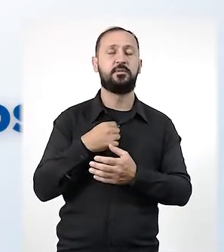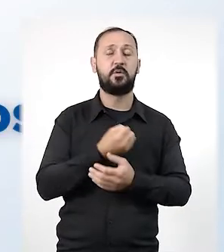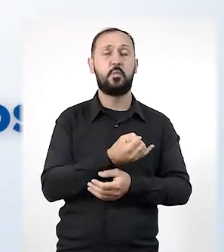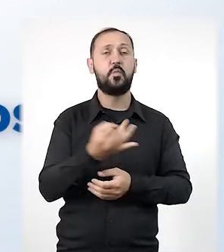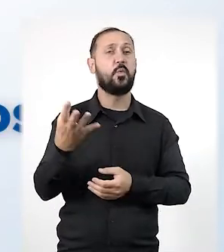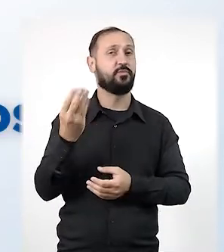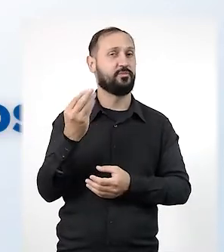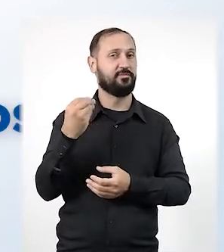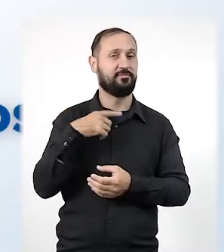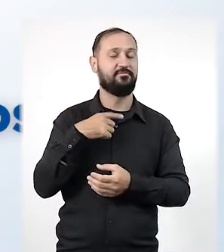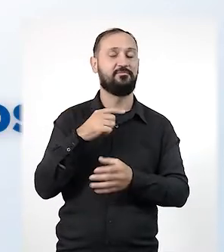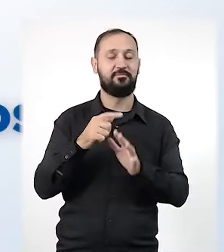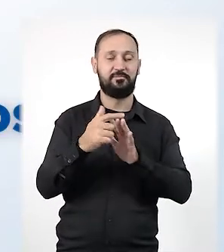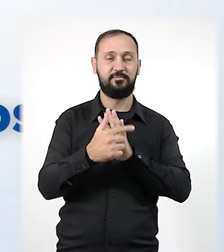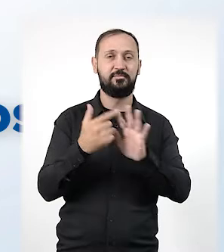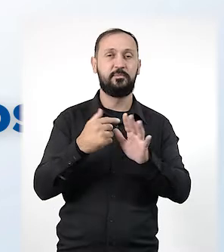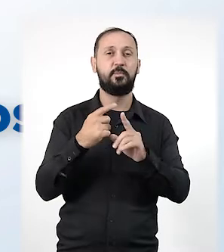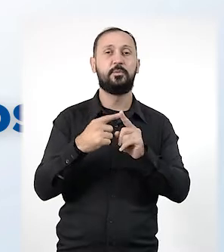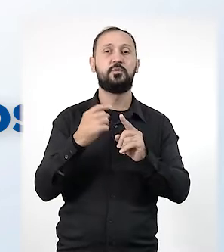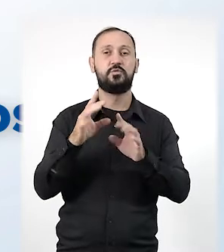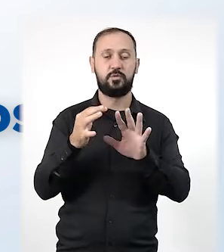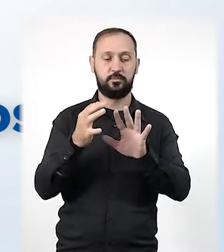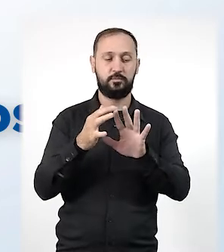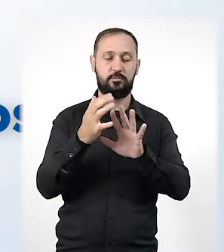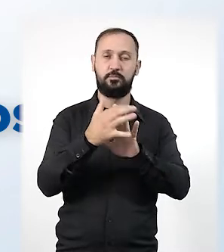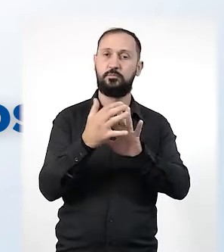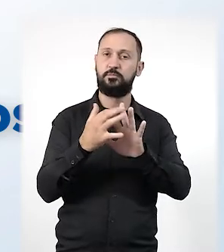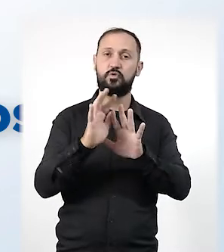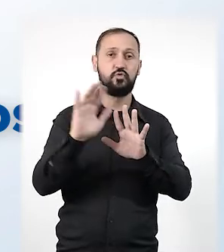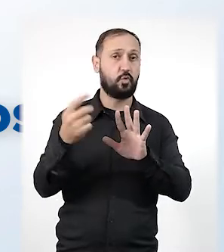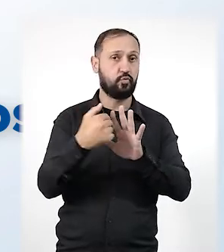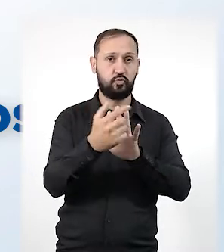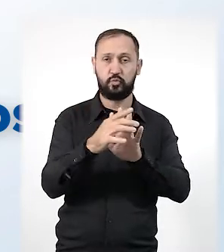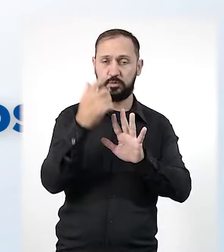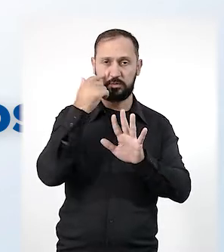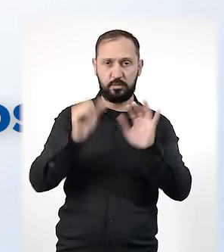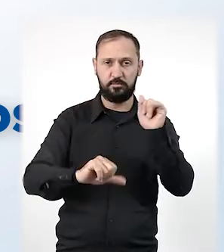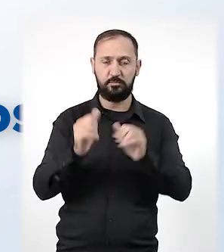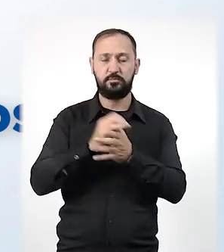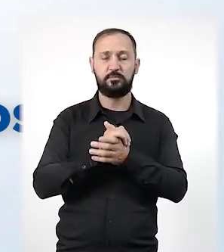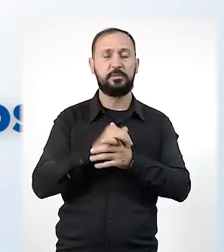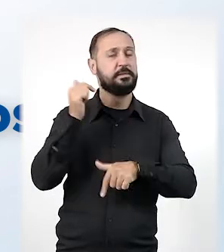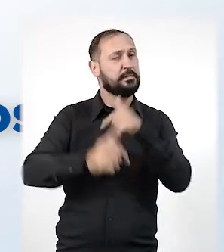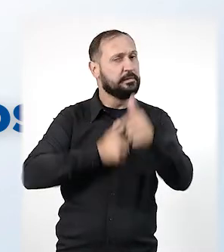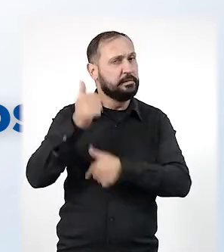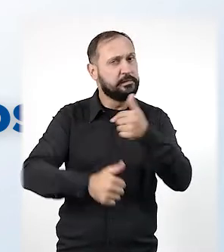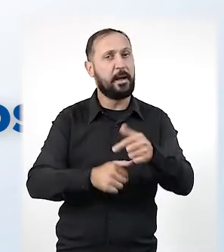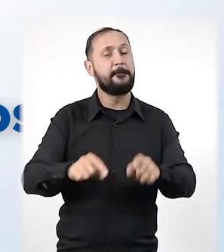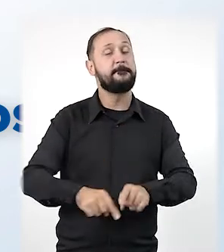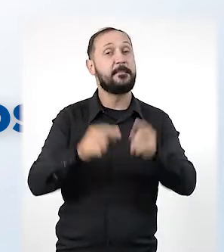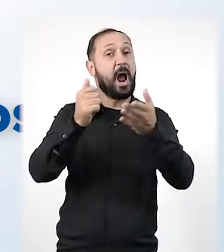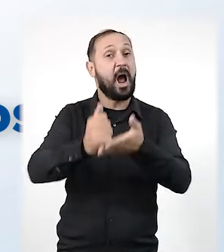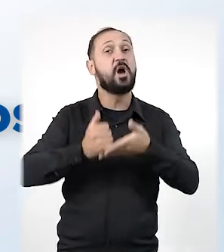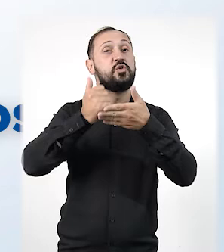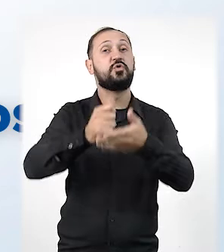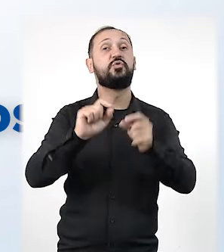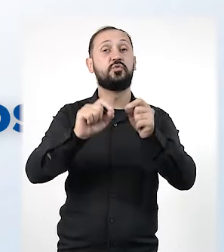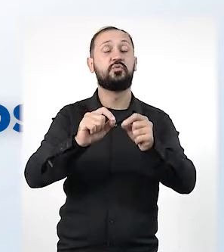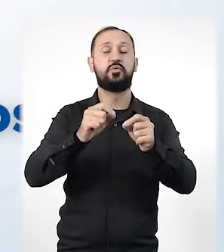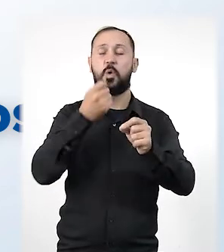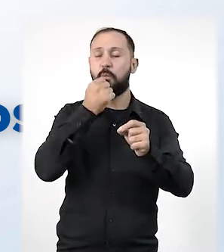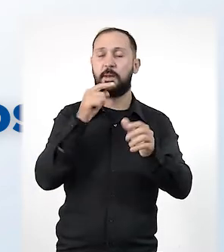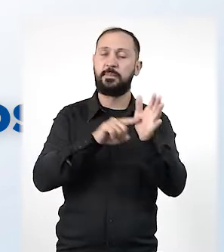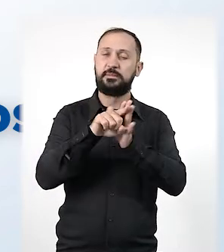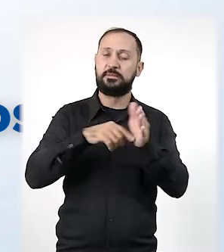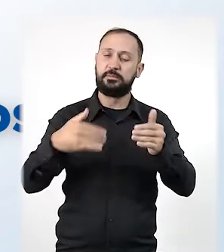2.172 dedos medidos, já que apenas o indicador e o anelar são analisados. O trabalho foi grande, mas possibilitou o